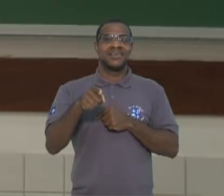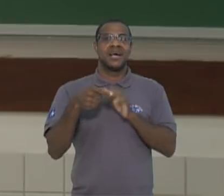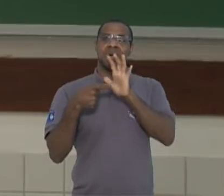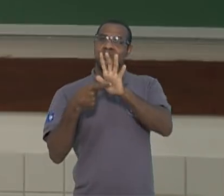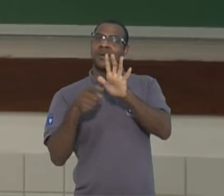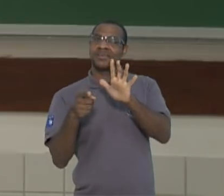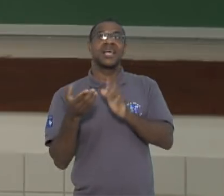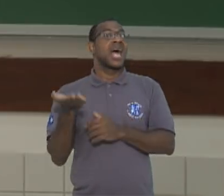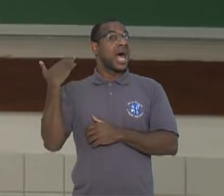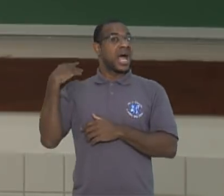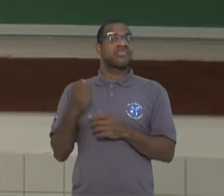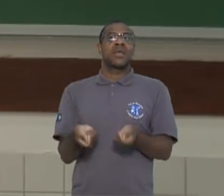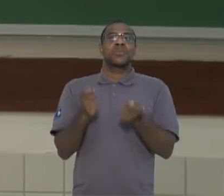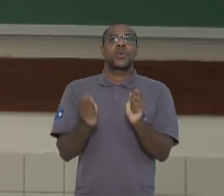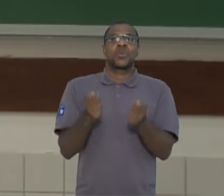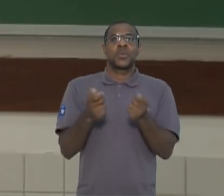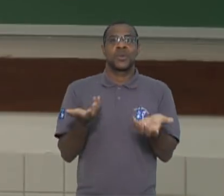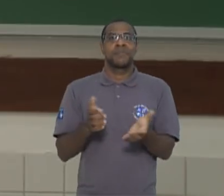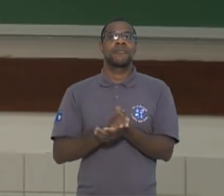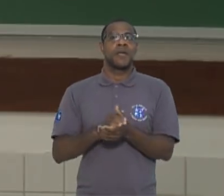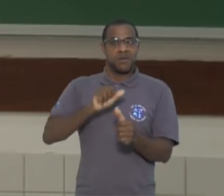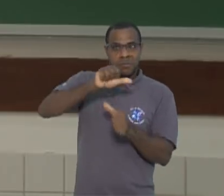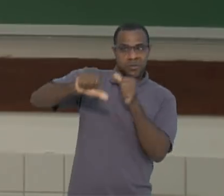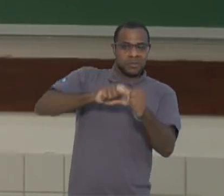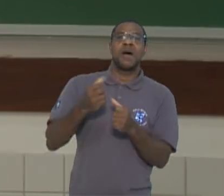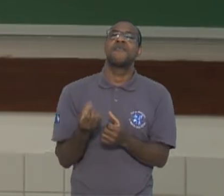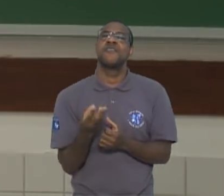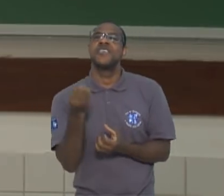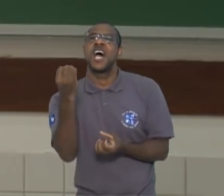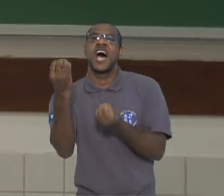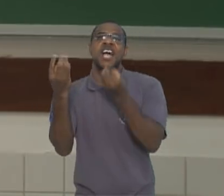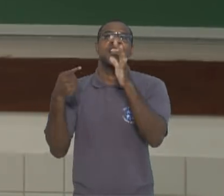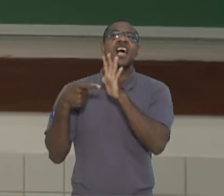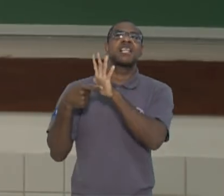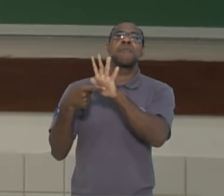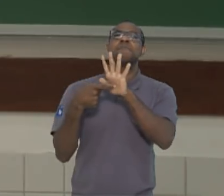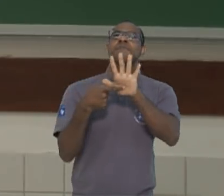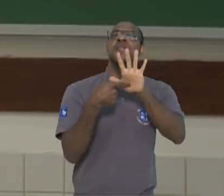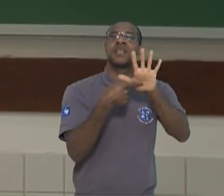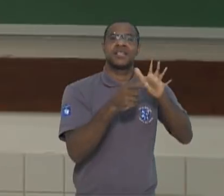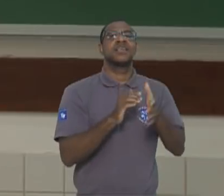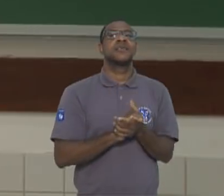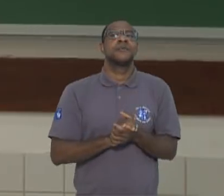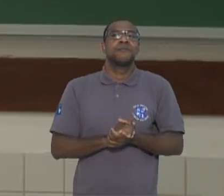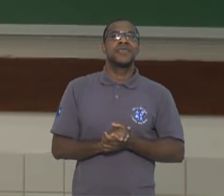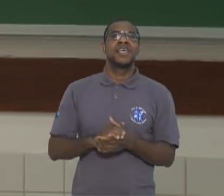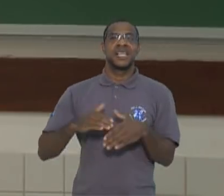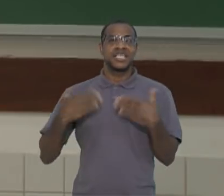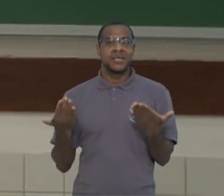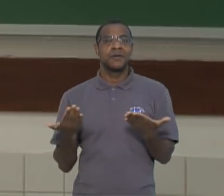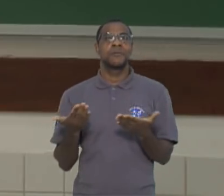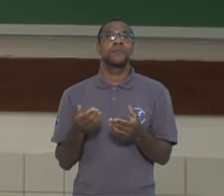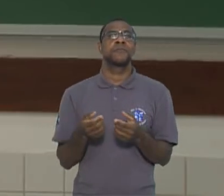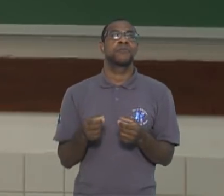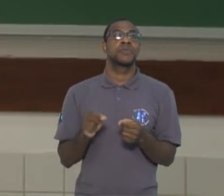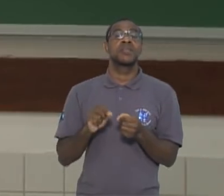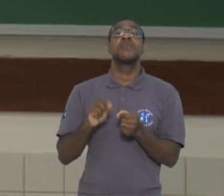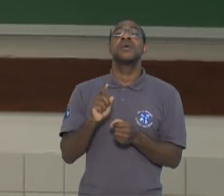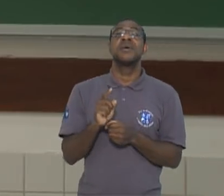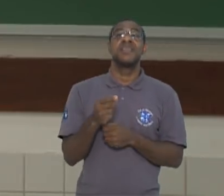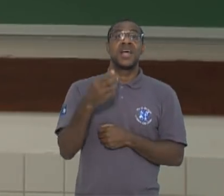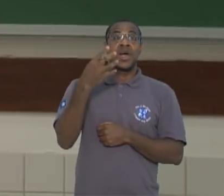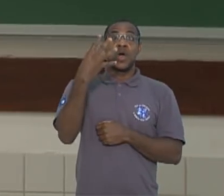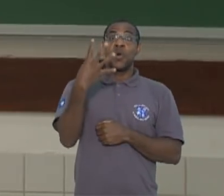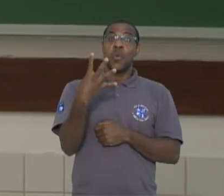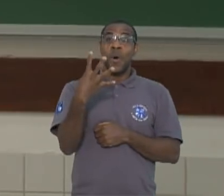também fez as alterações para poder viajar se apresentando, né? E eles contam no vídeo também, né, que foram 4 anos para